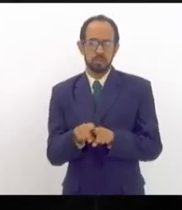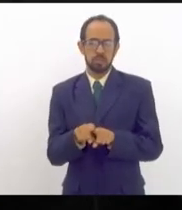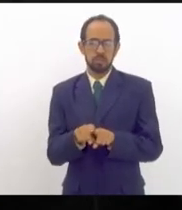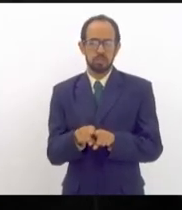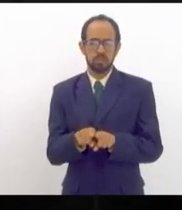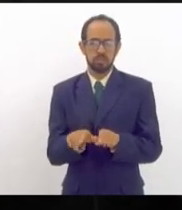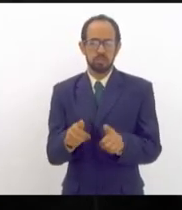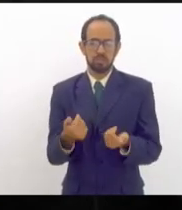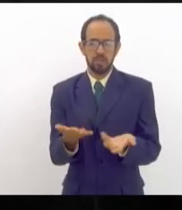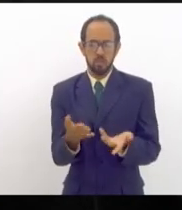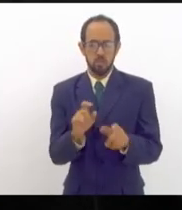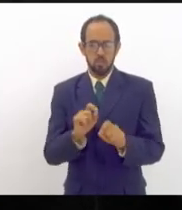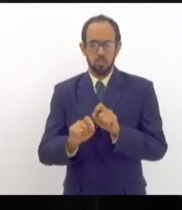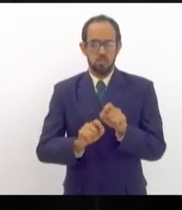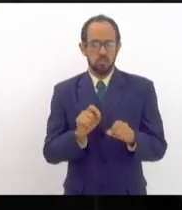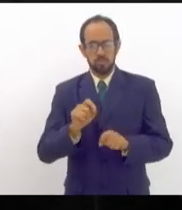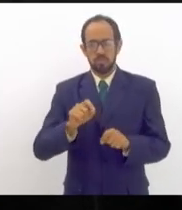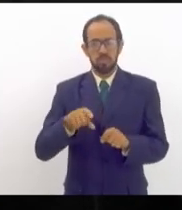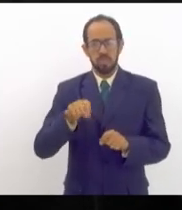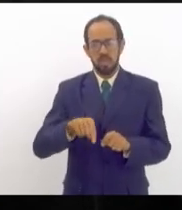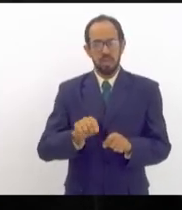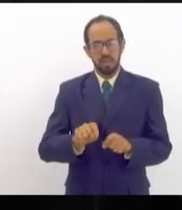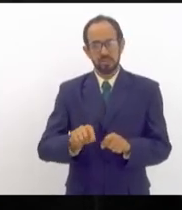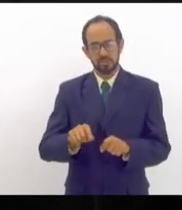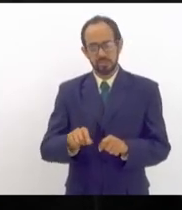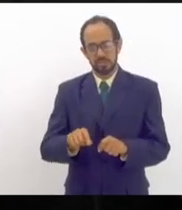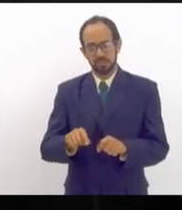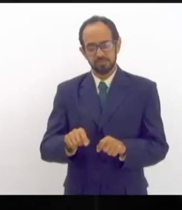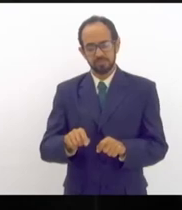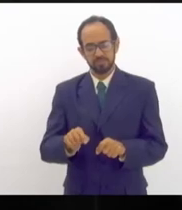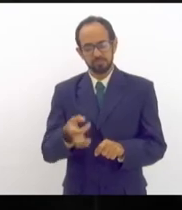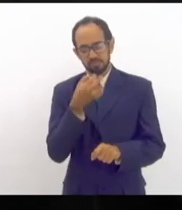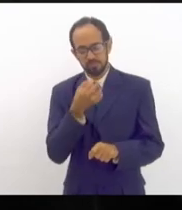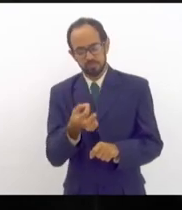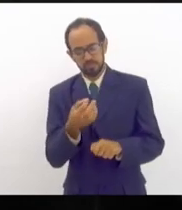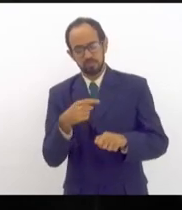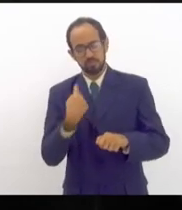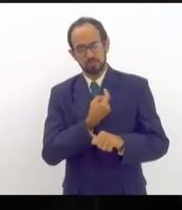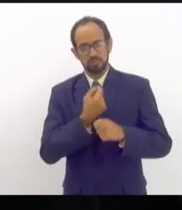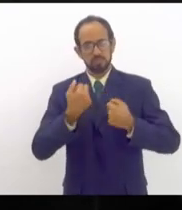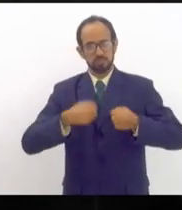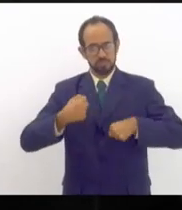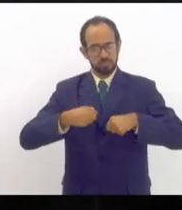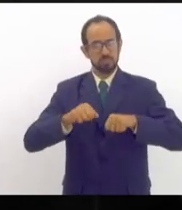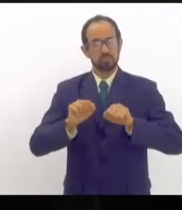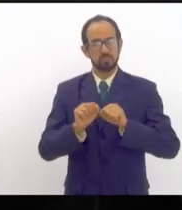Então essa ponderação que nós temos que fazer